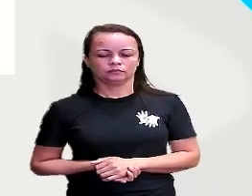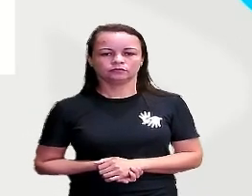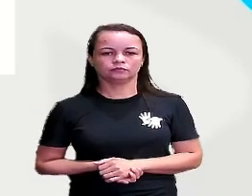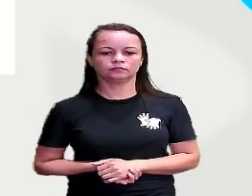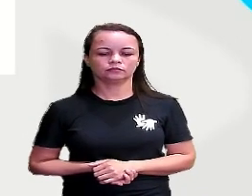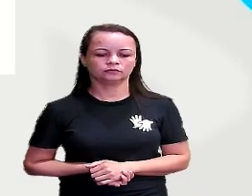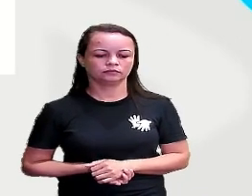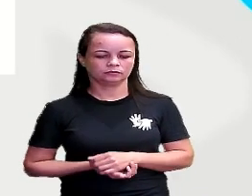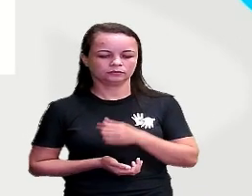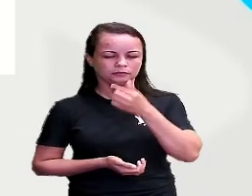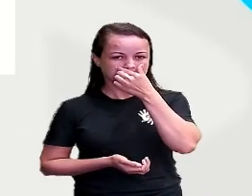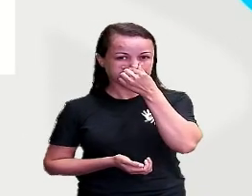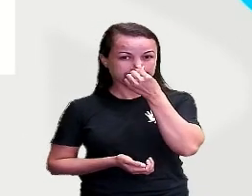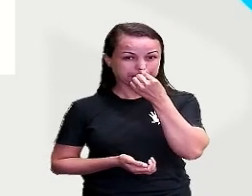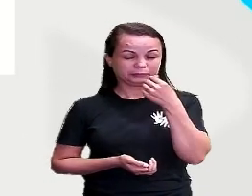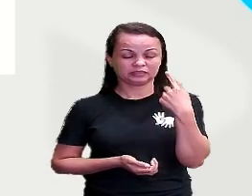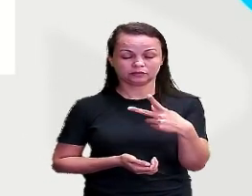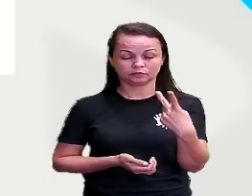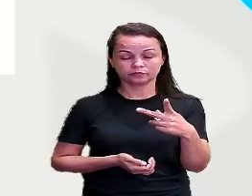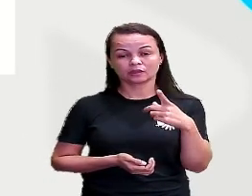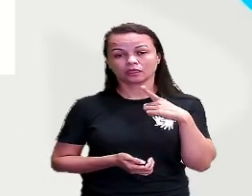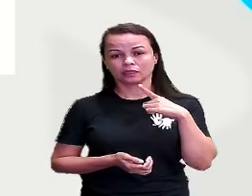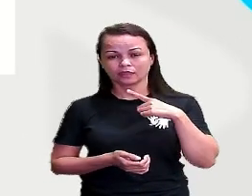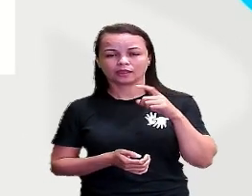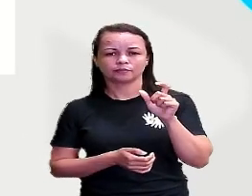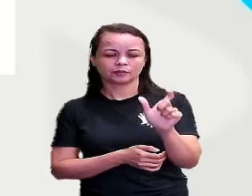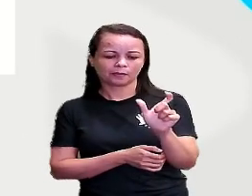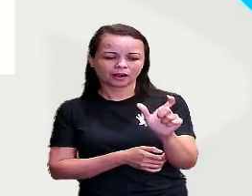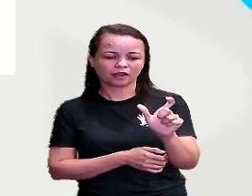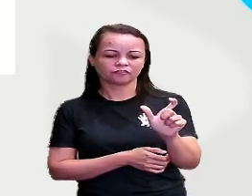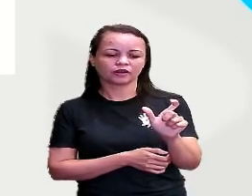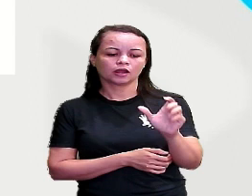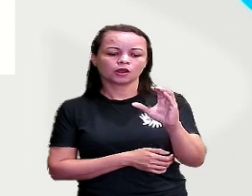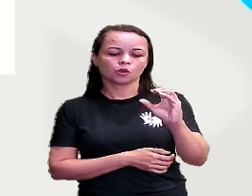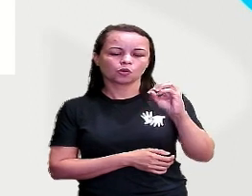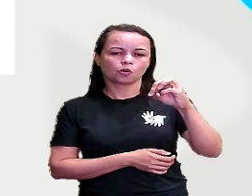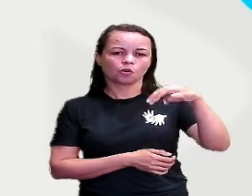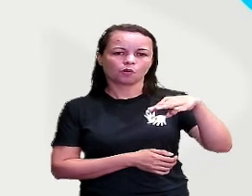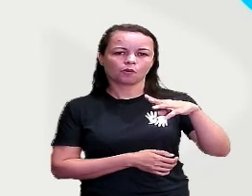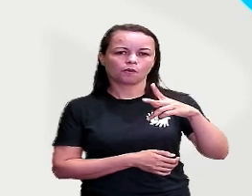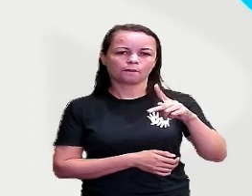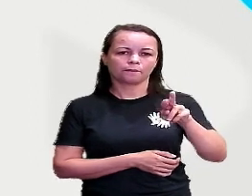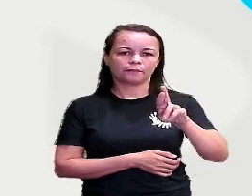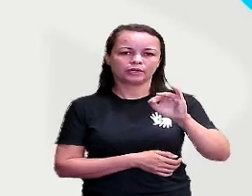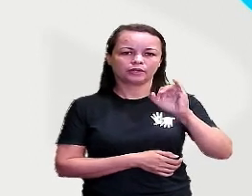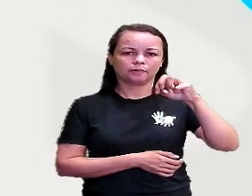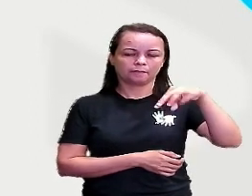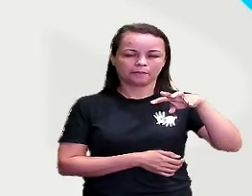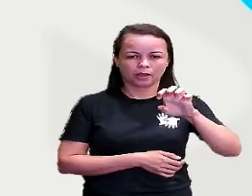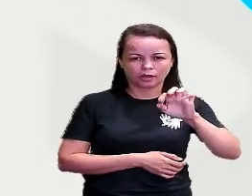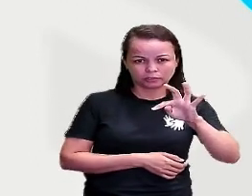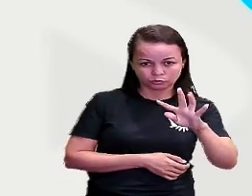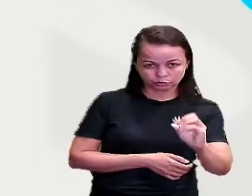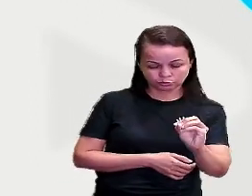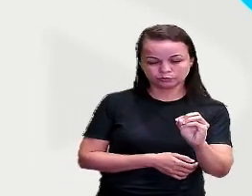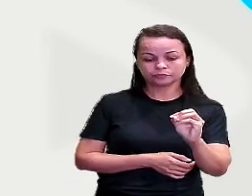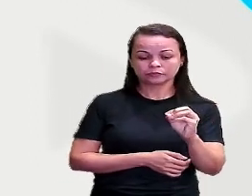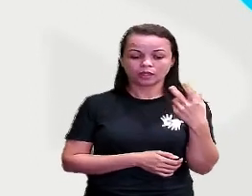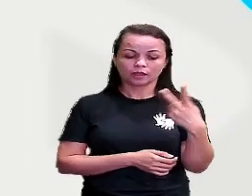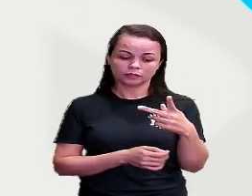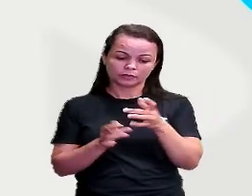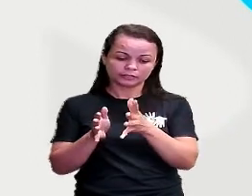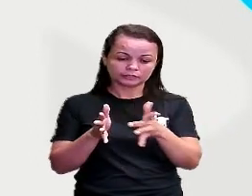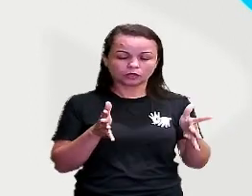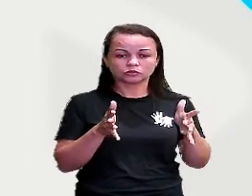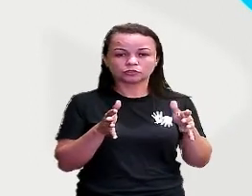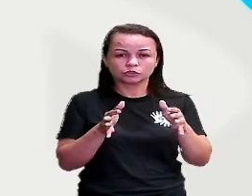Ui, deixa eu voltar aqui. Então, temos aqui a palavra, ó, comprimento, tá? Com O. Então, o comprimento é a dimensão que vai de